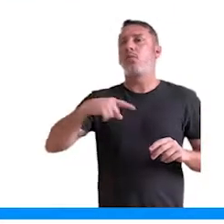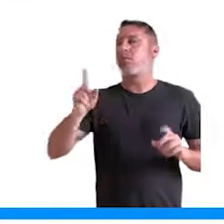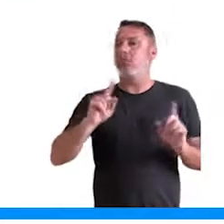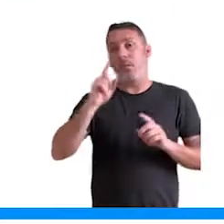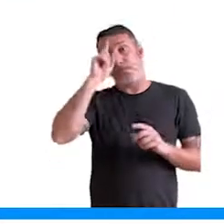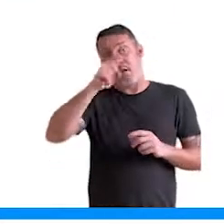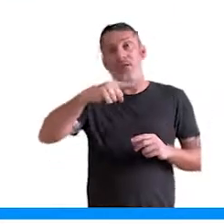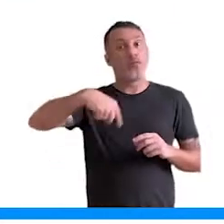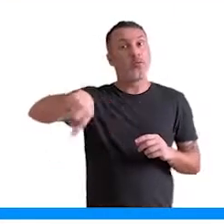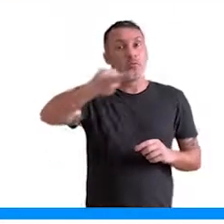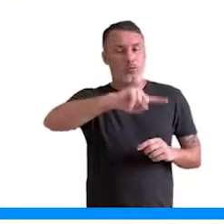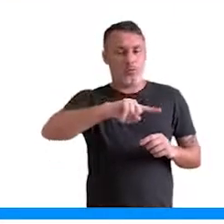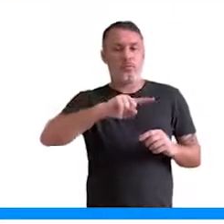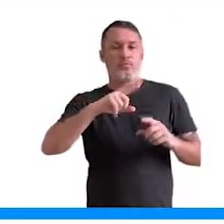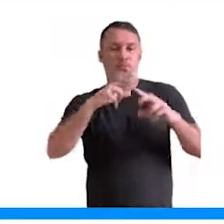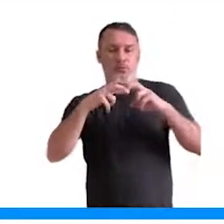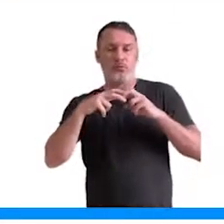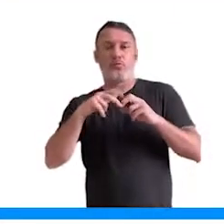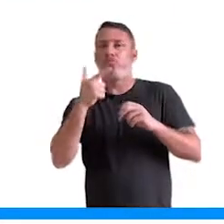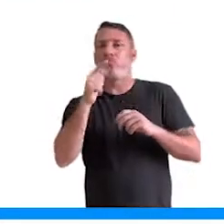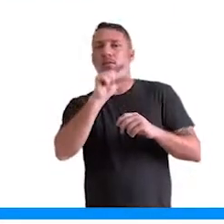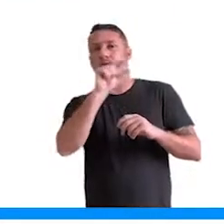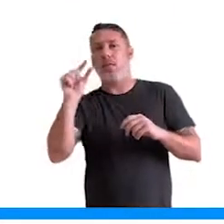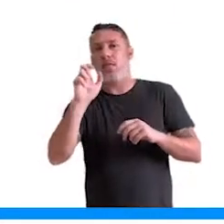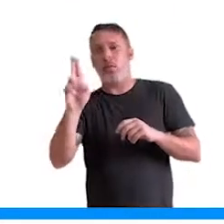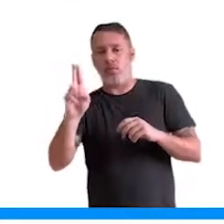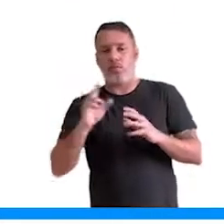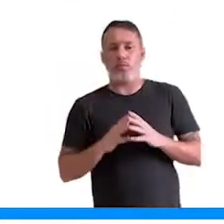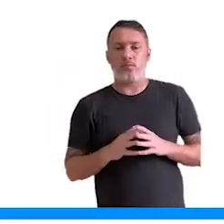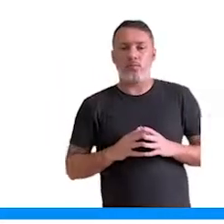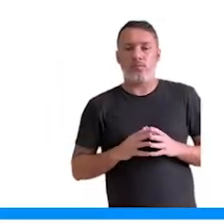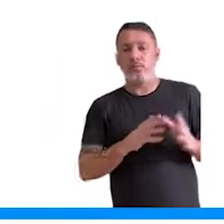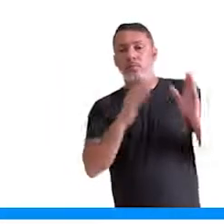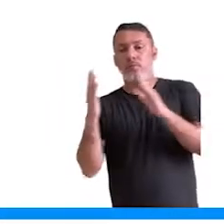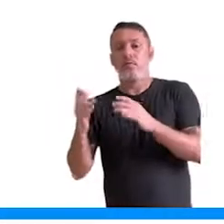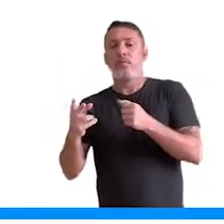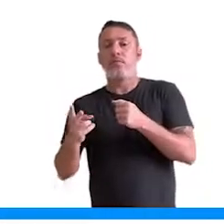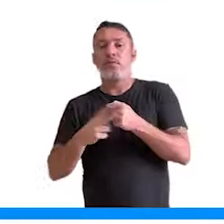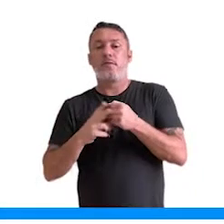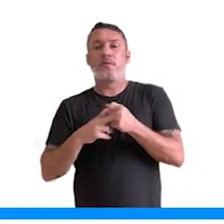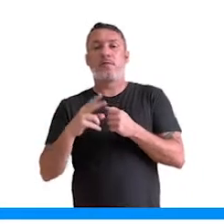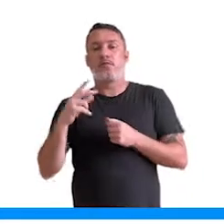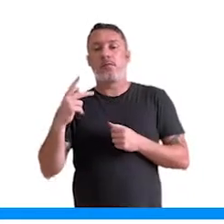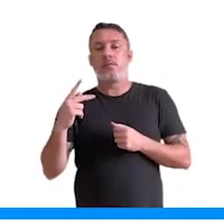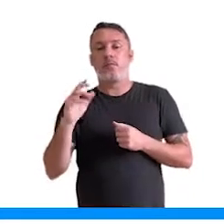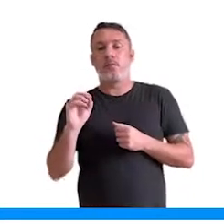nosotros, venid vosotros e vengan ustedes. Poner. Pon.